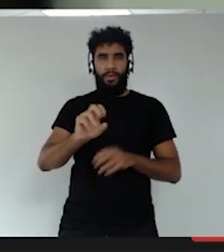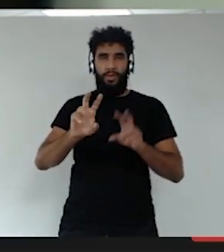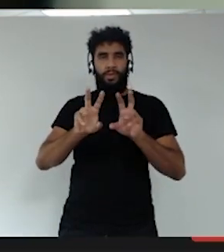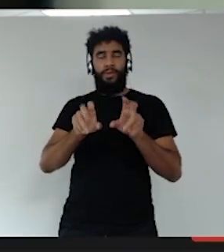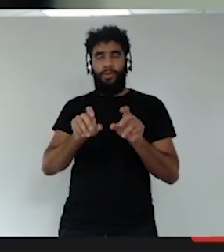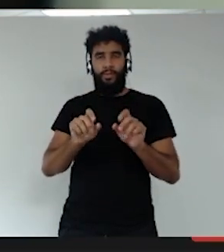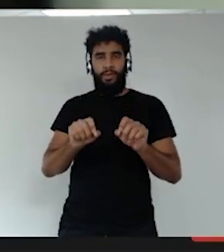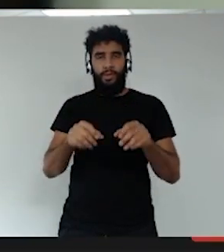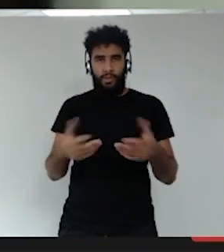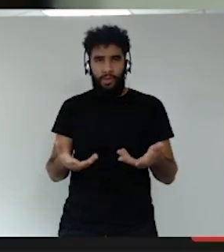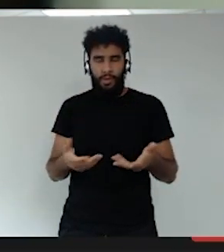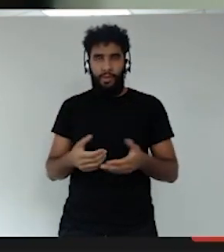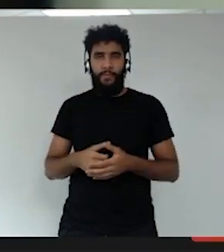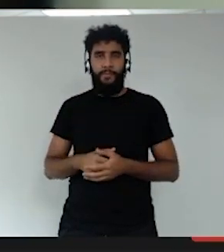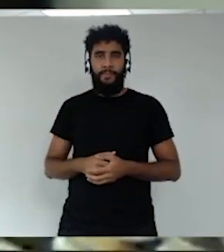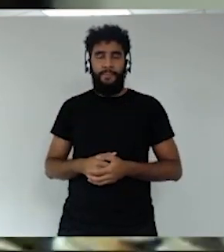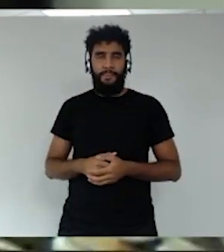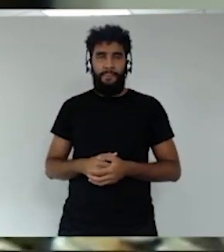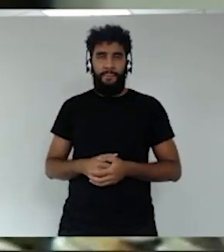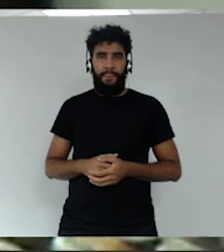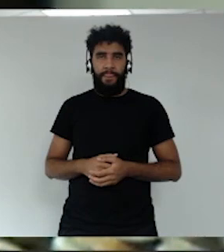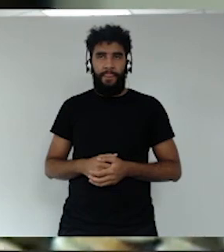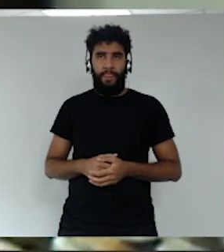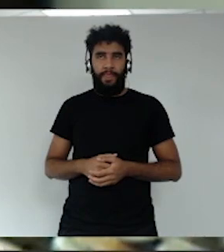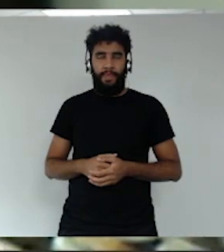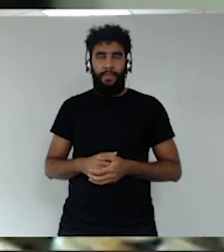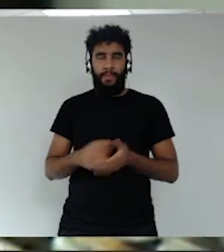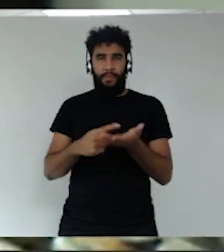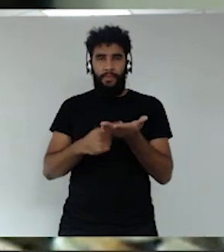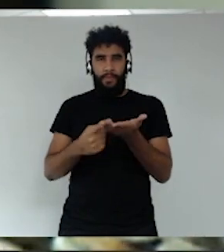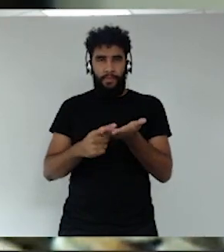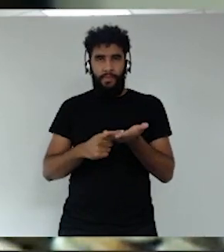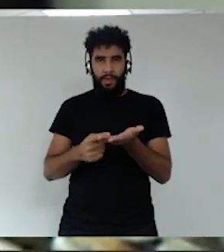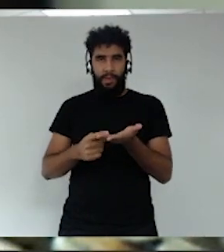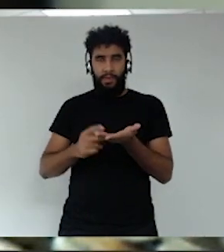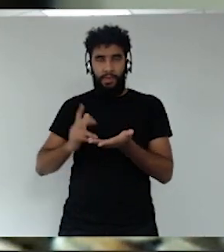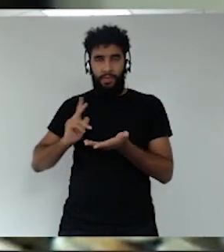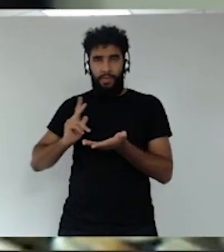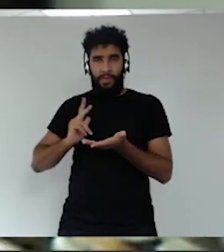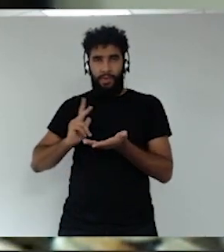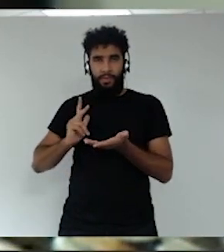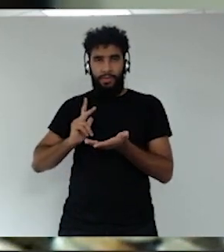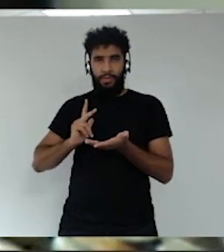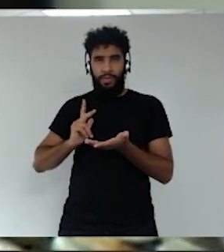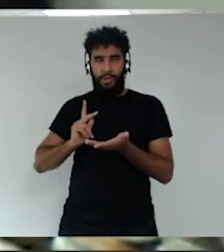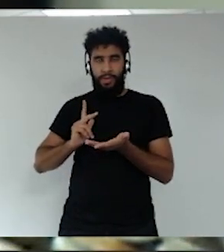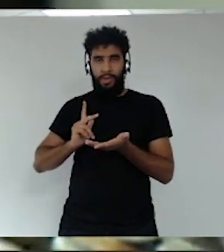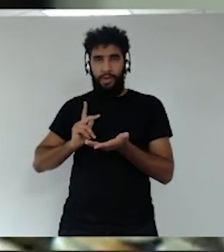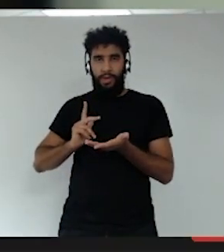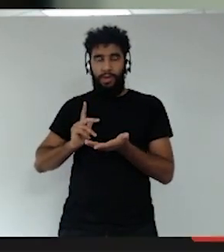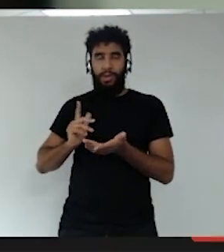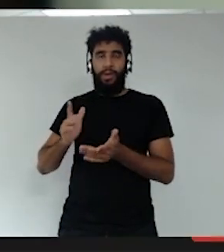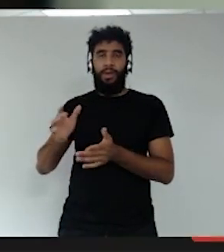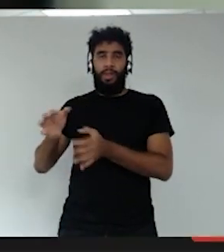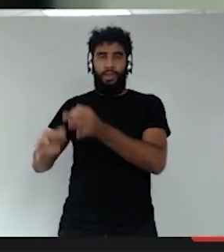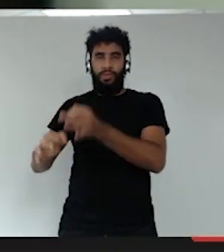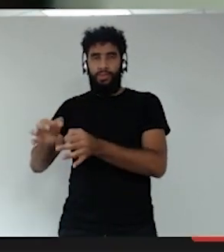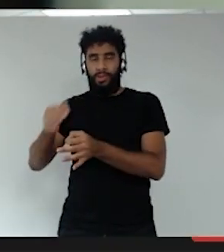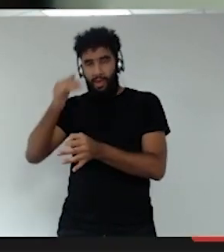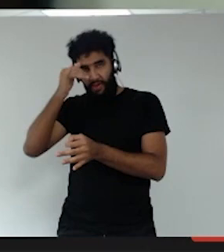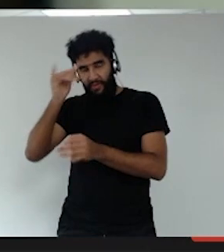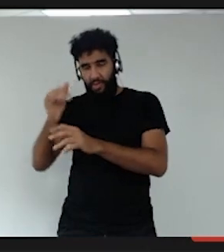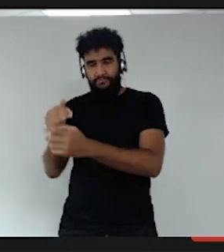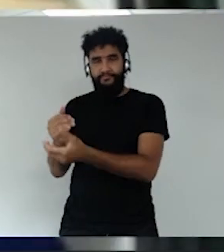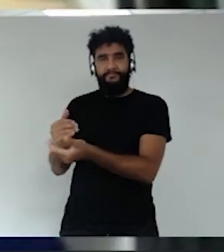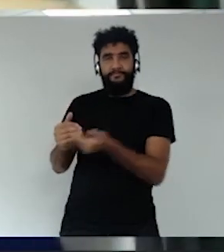painel 100, mediação privada e desjudicialização dos conflitos. Tem a palavra o